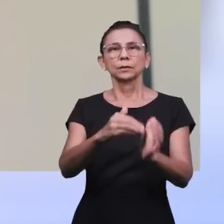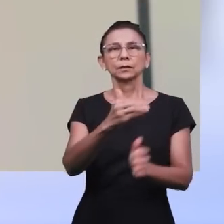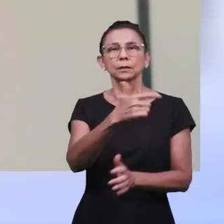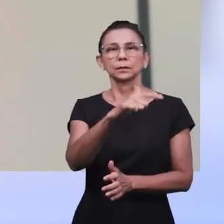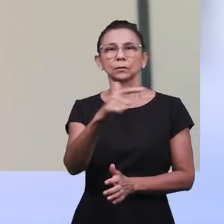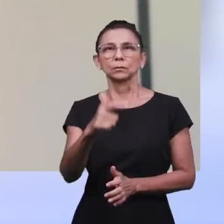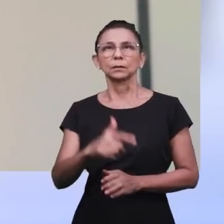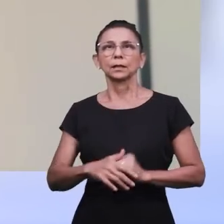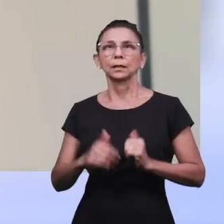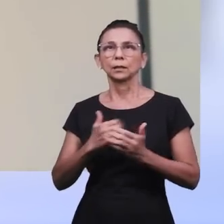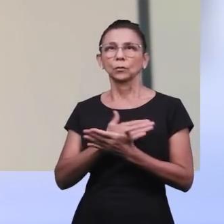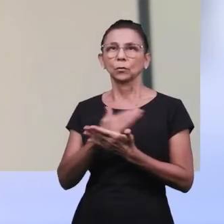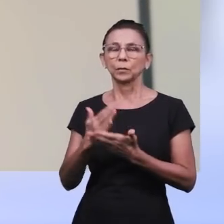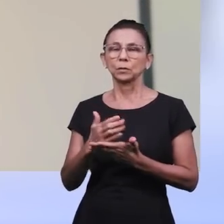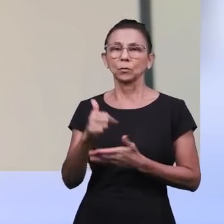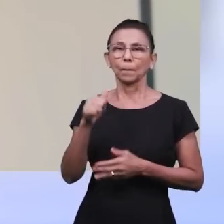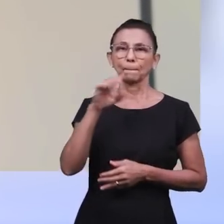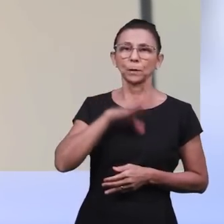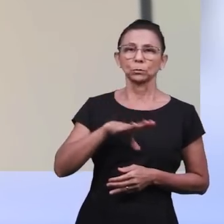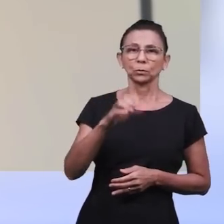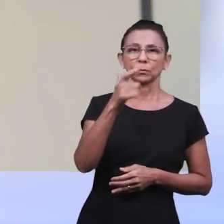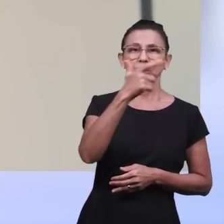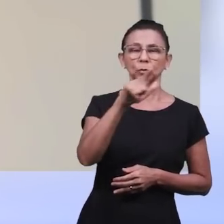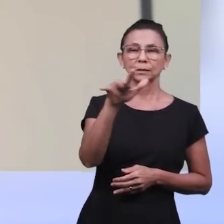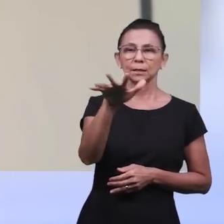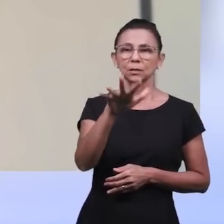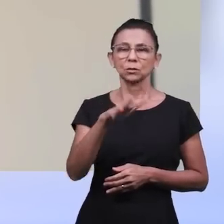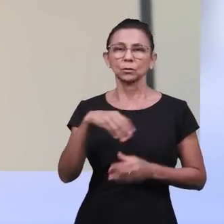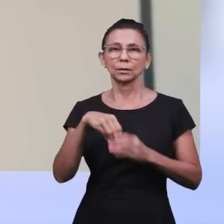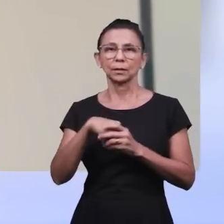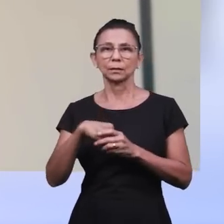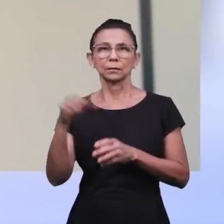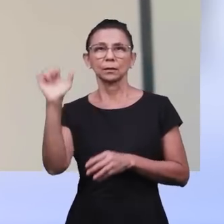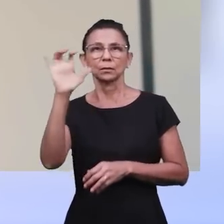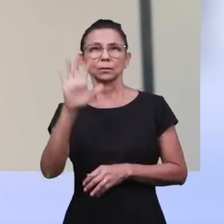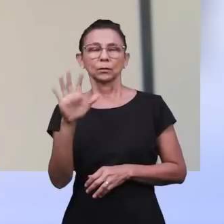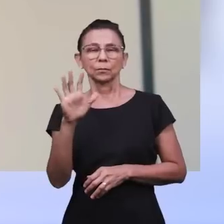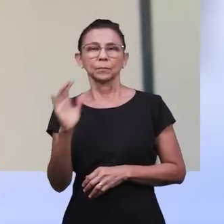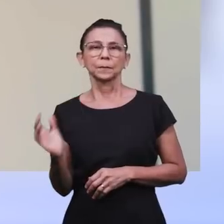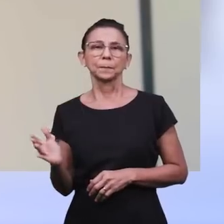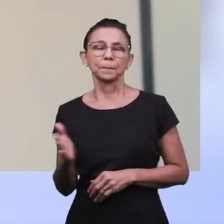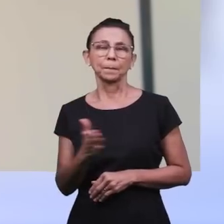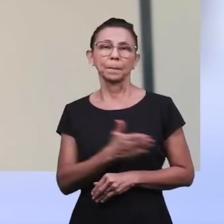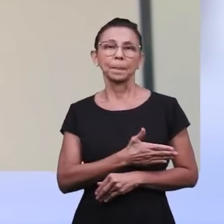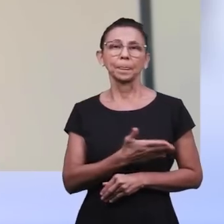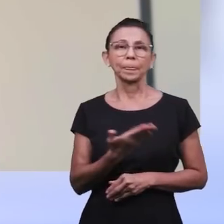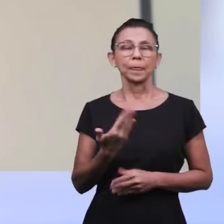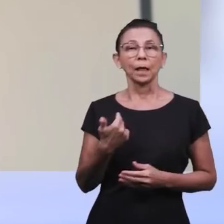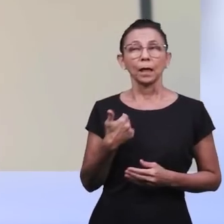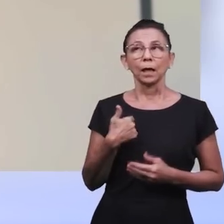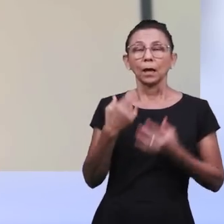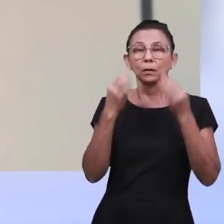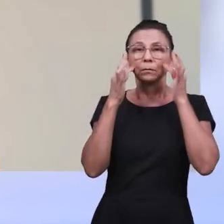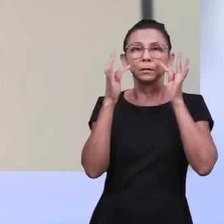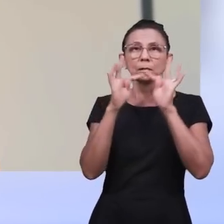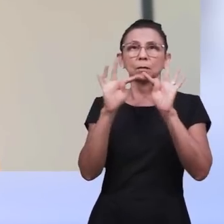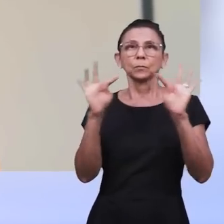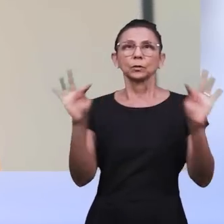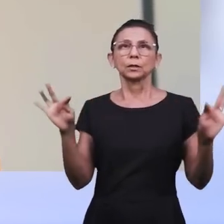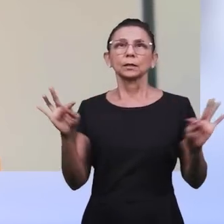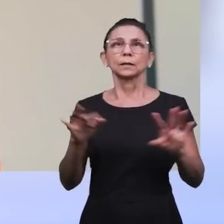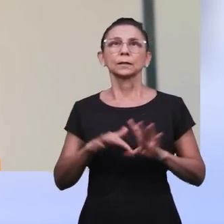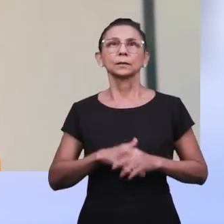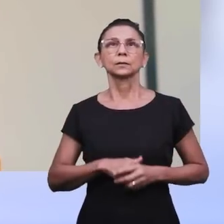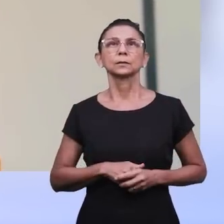Jesus, quero deixar aqui o meu testemunho. Eu estou na obra em Portugal desde janeiro de